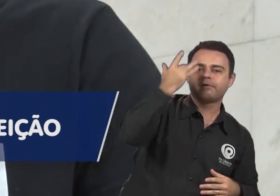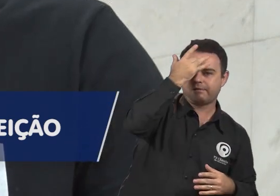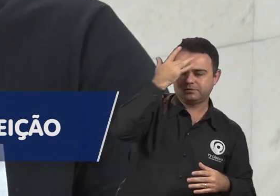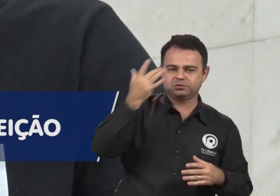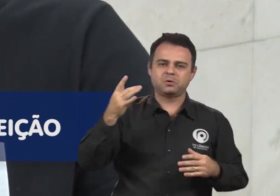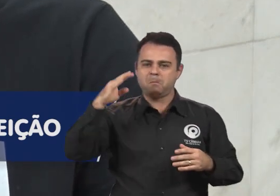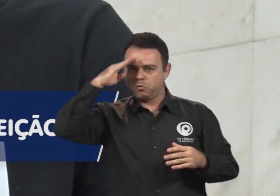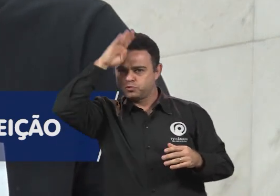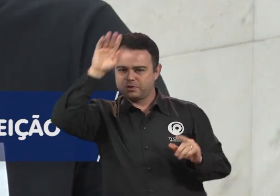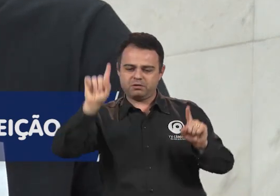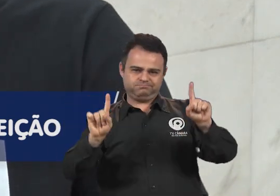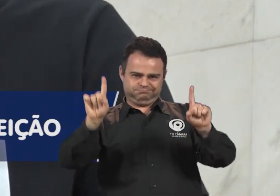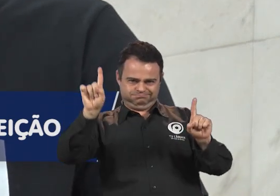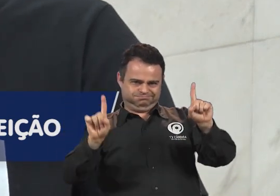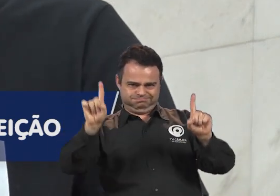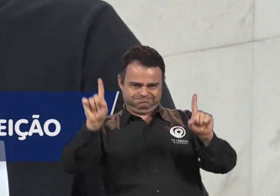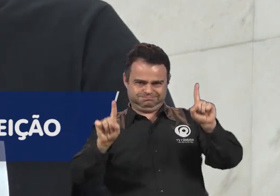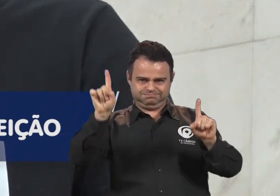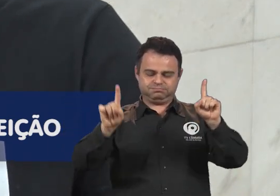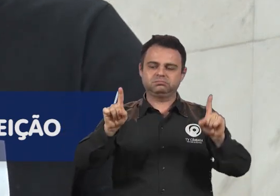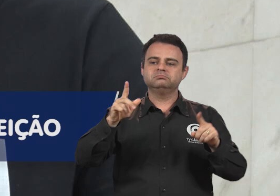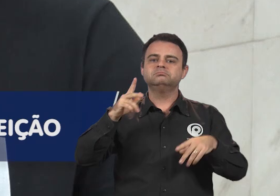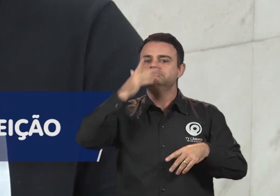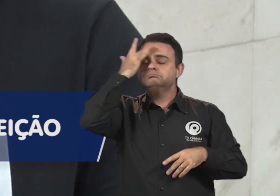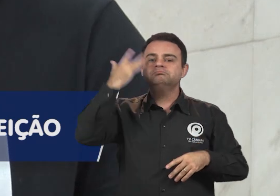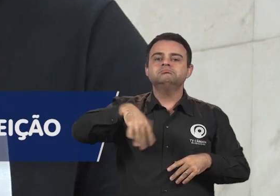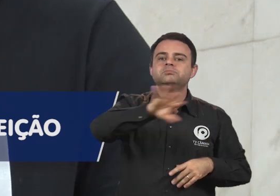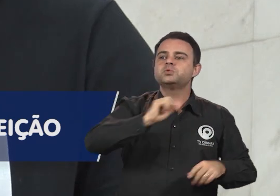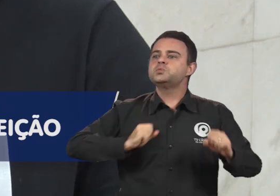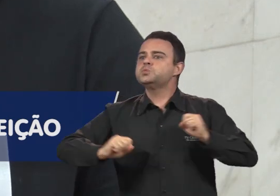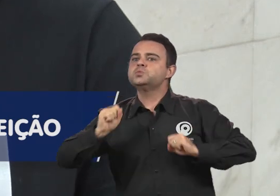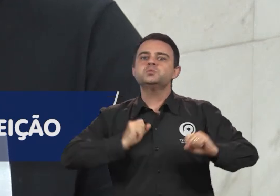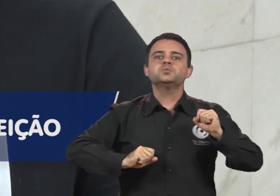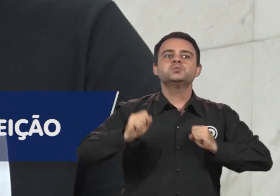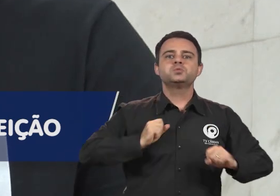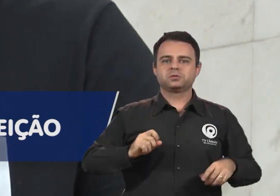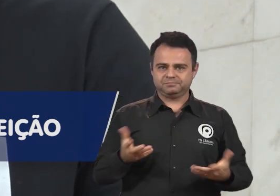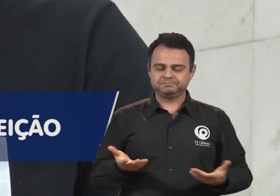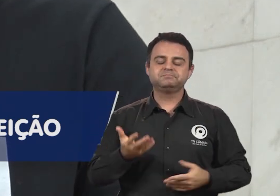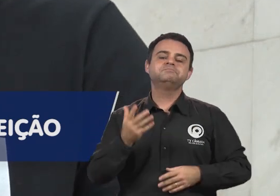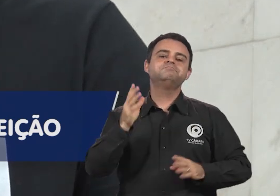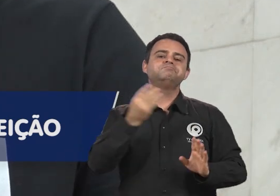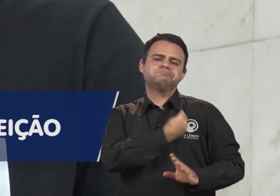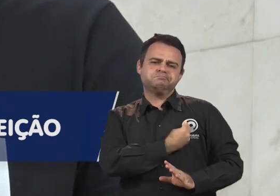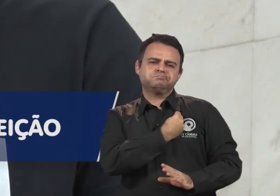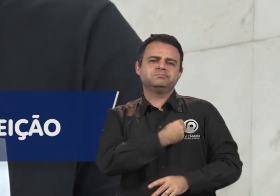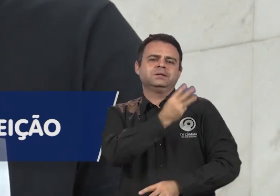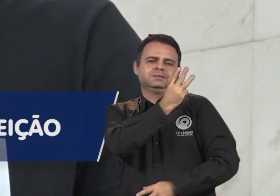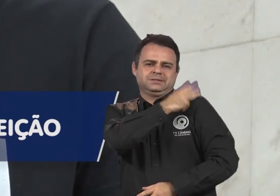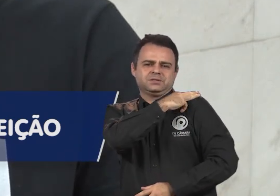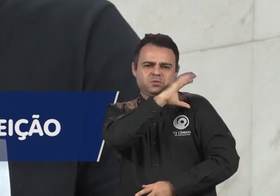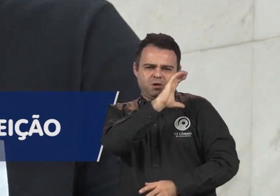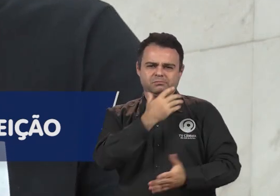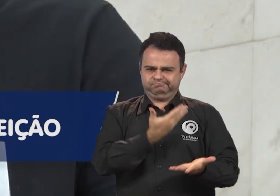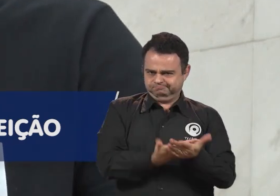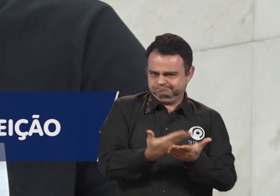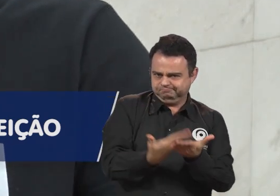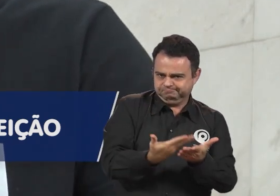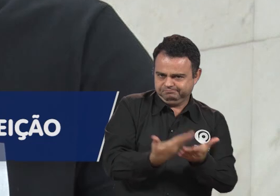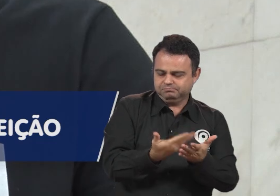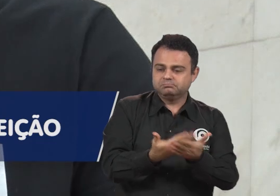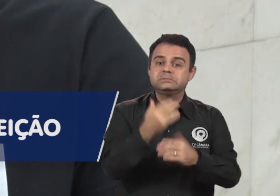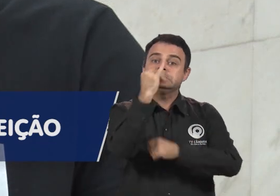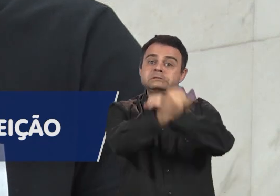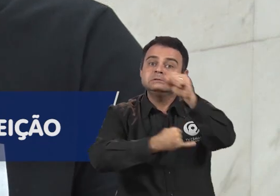deu um reacender na nossa população. E aí eu estava no terceiro colegial, tinha ali algumas coisas na